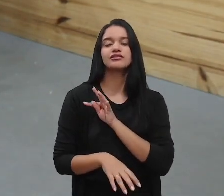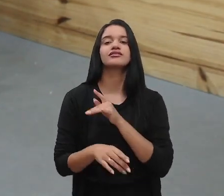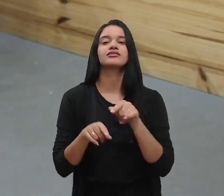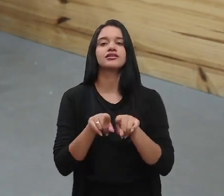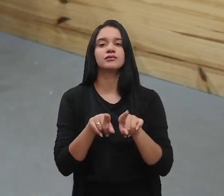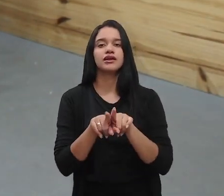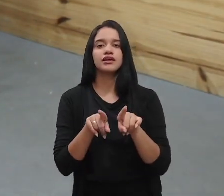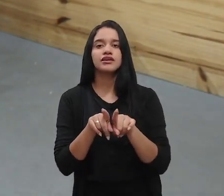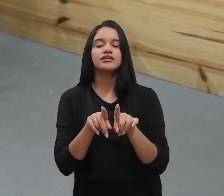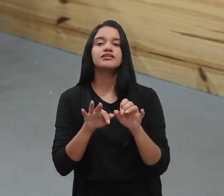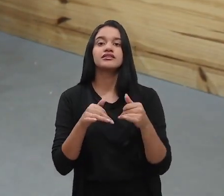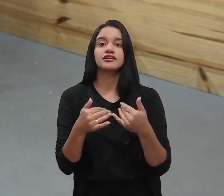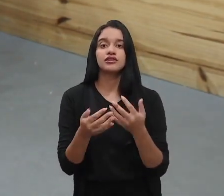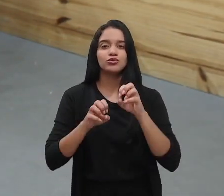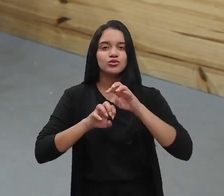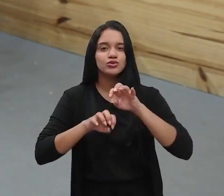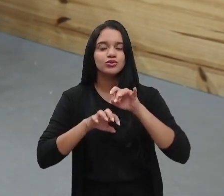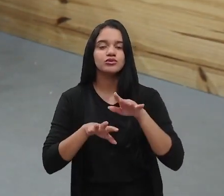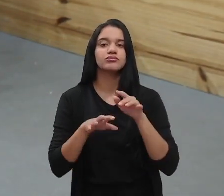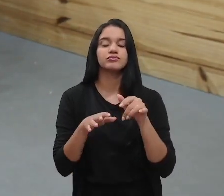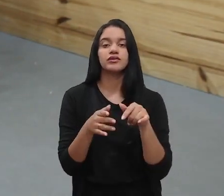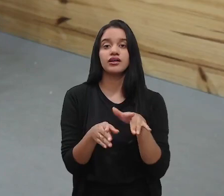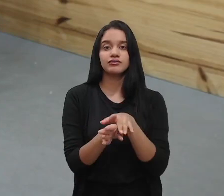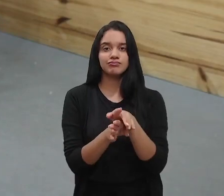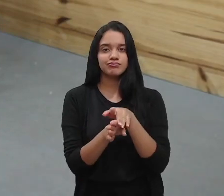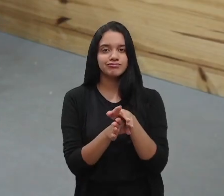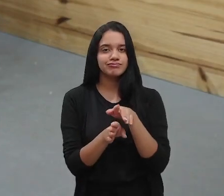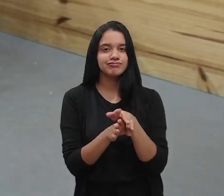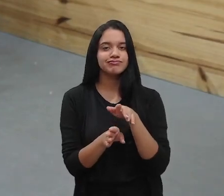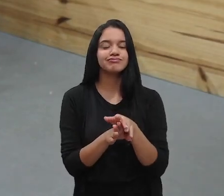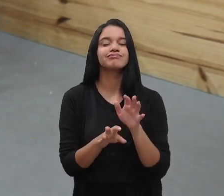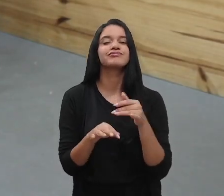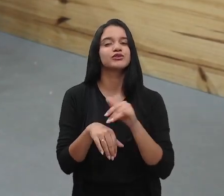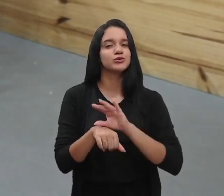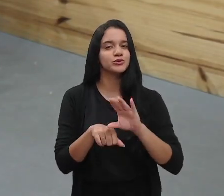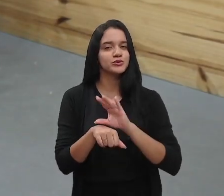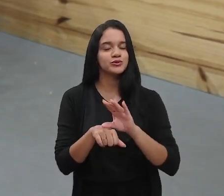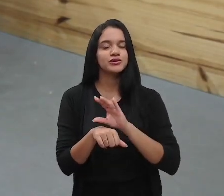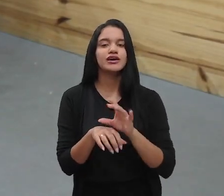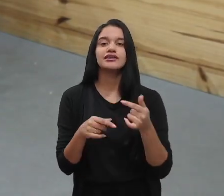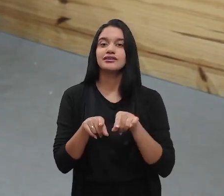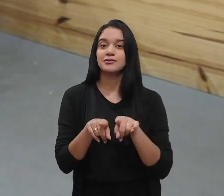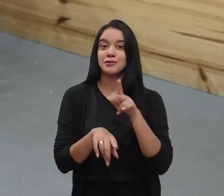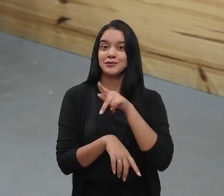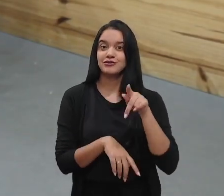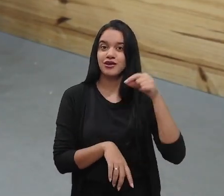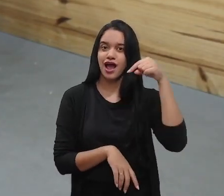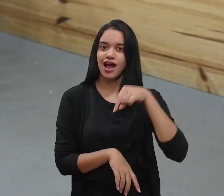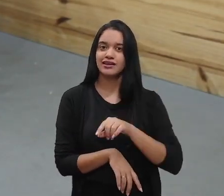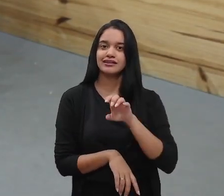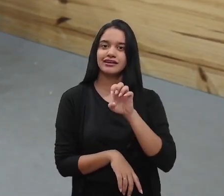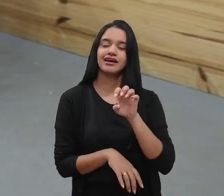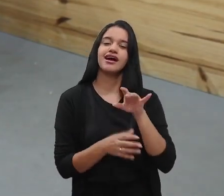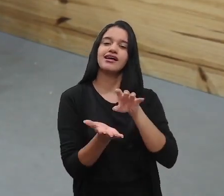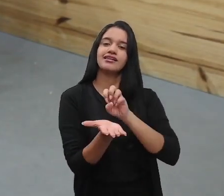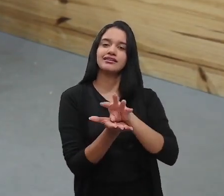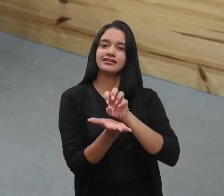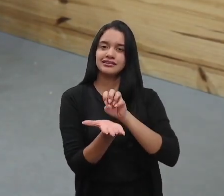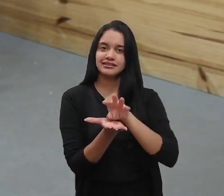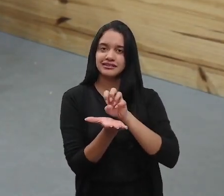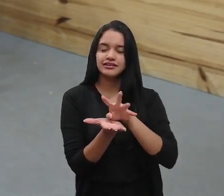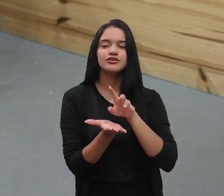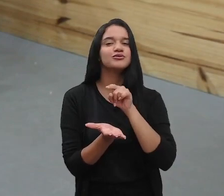cursos e consultoria no Sebrae, Pernambuco. E também é nosso professor aqui da ETEPAC, da escola a